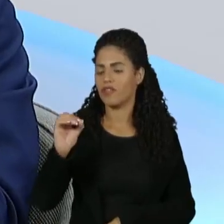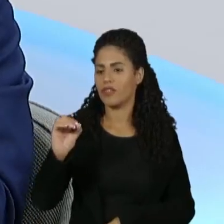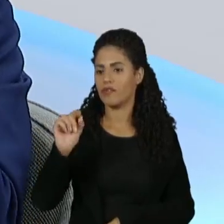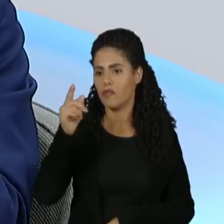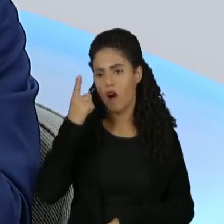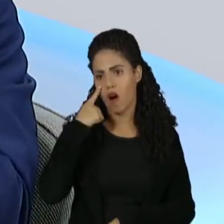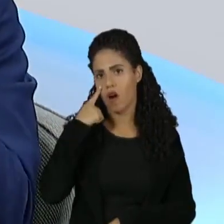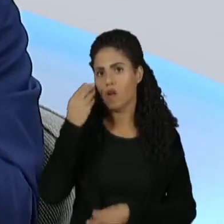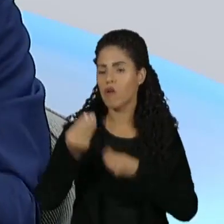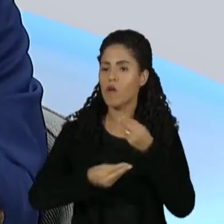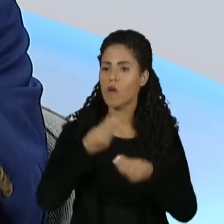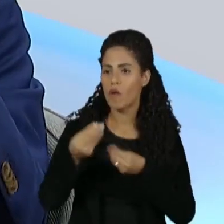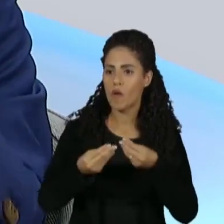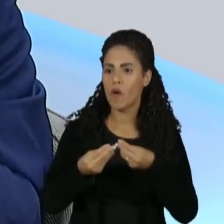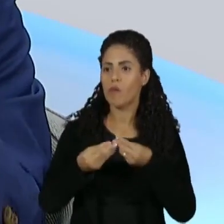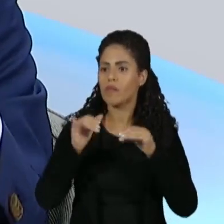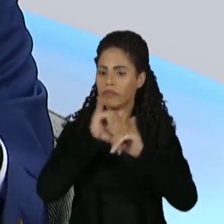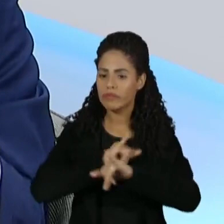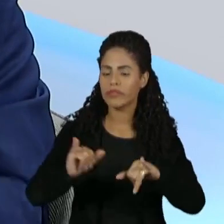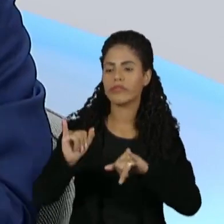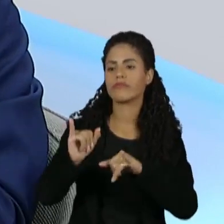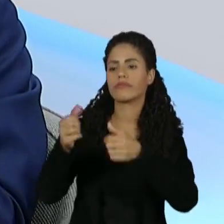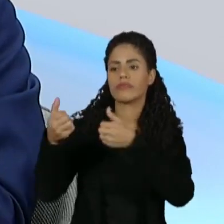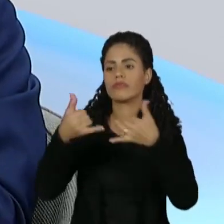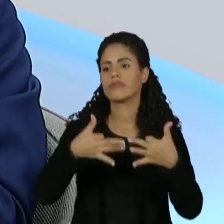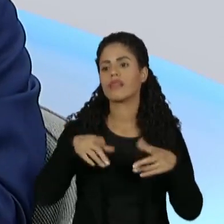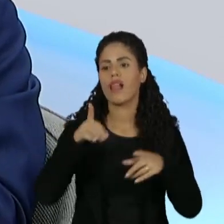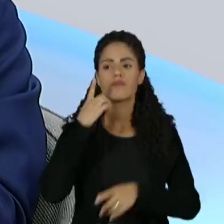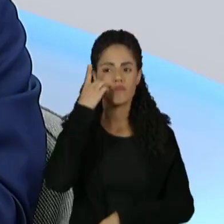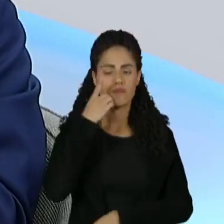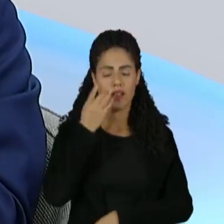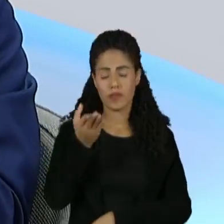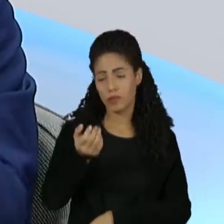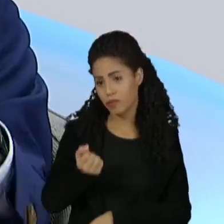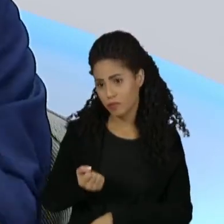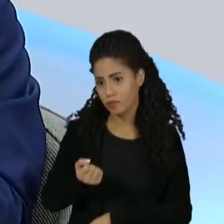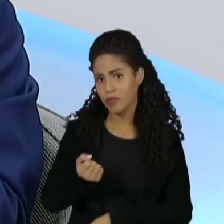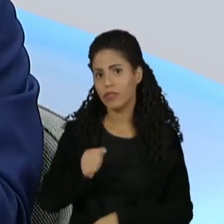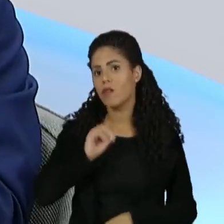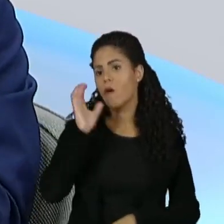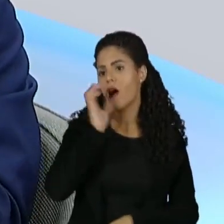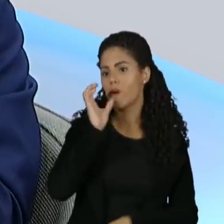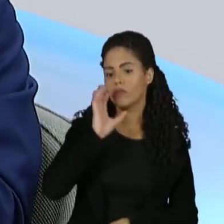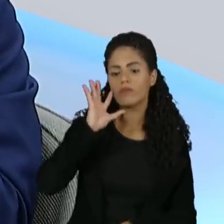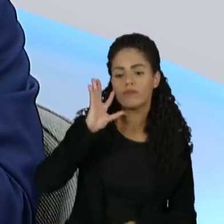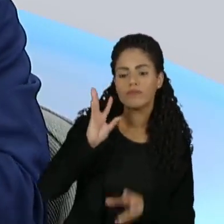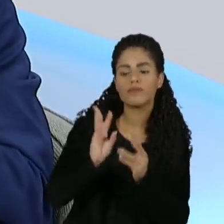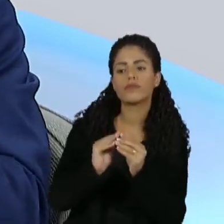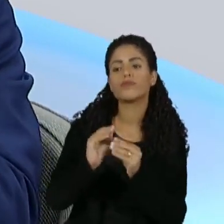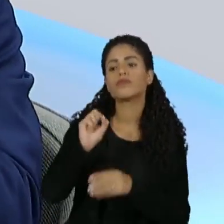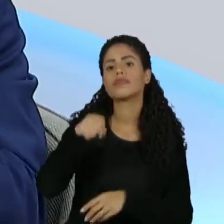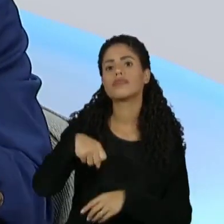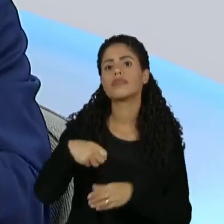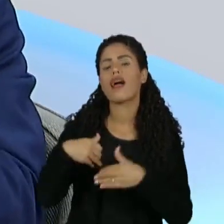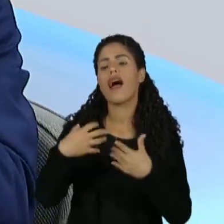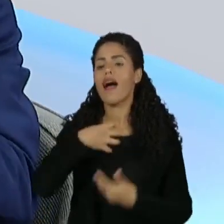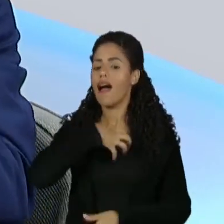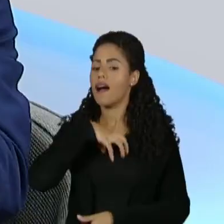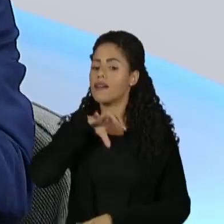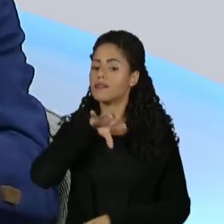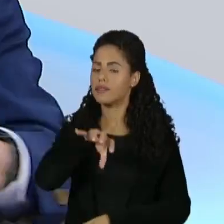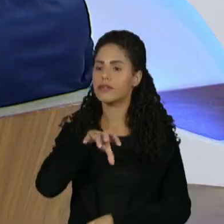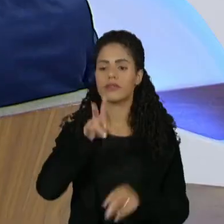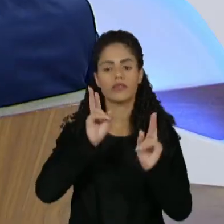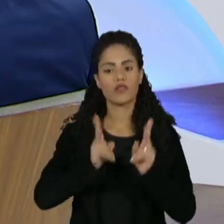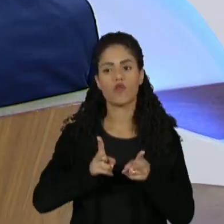você Rodrigo o relator desta matéria na Câmara dos Deputados então em rápidas palavras é assim que